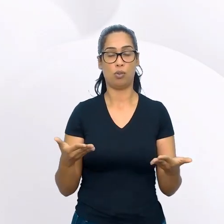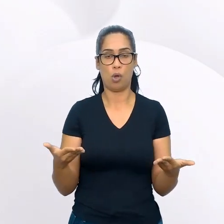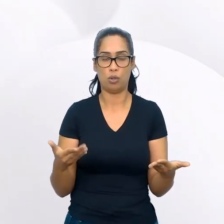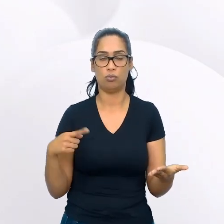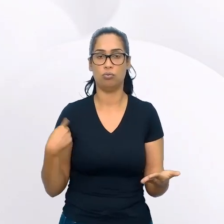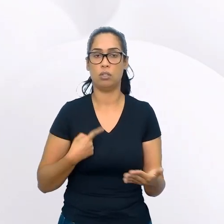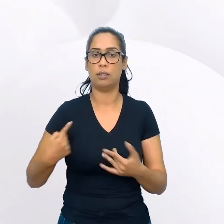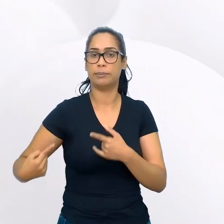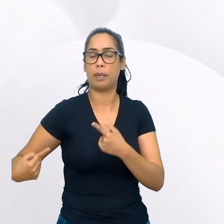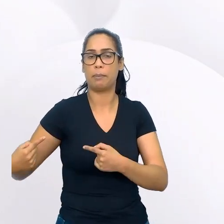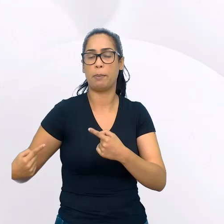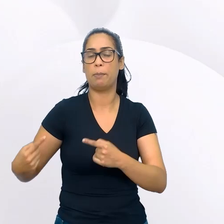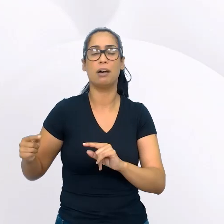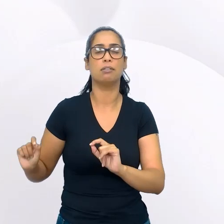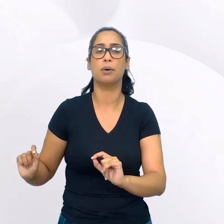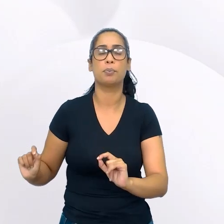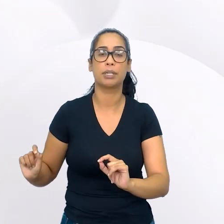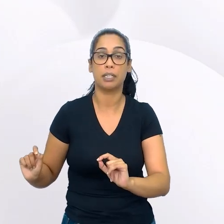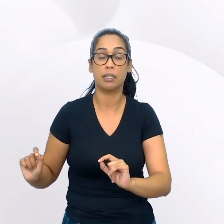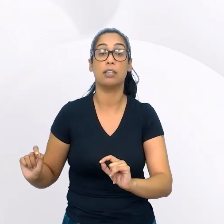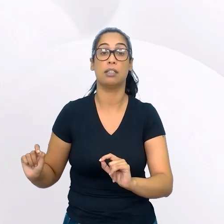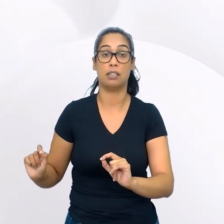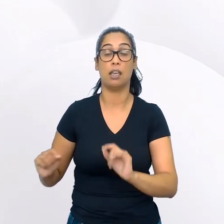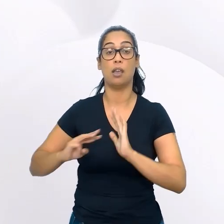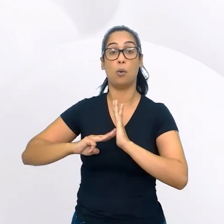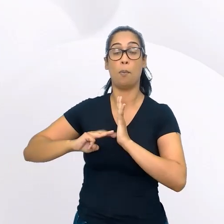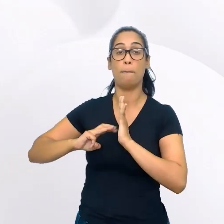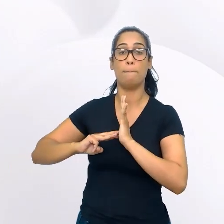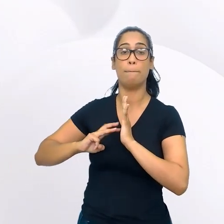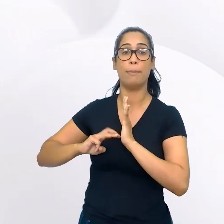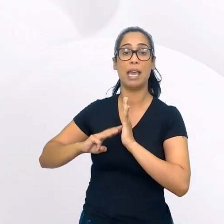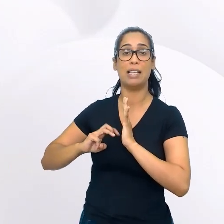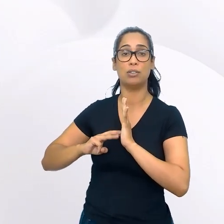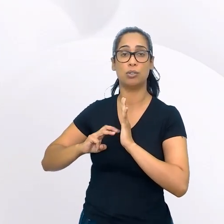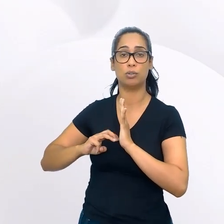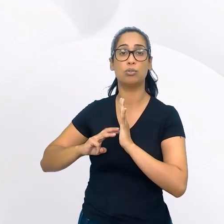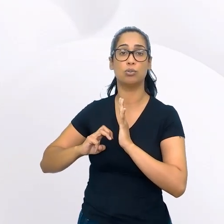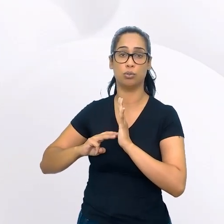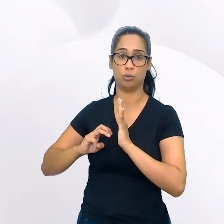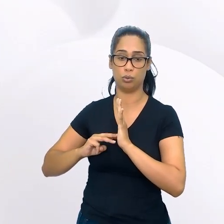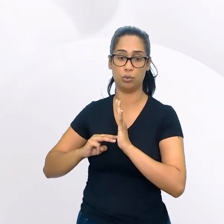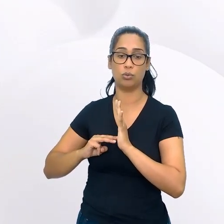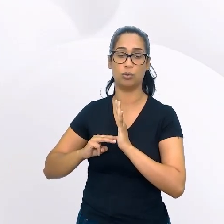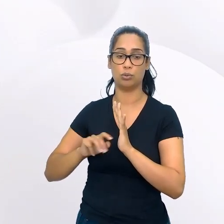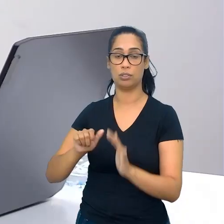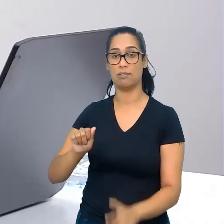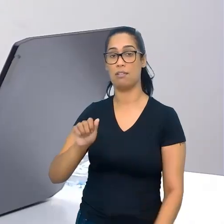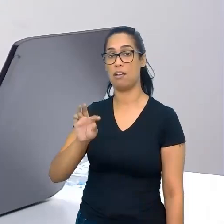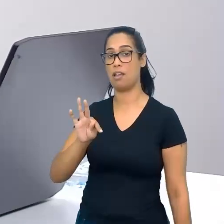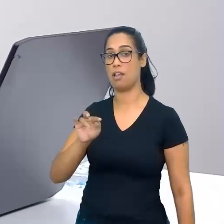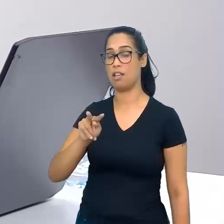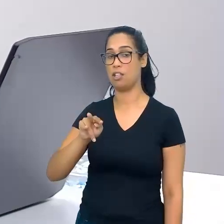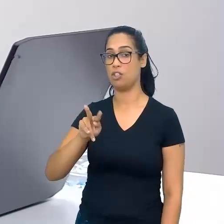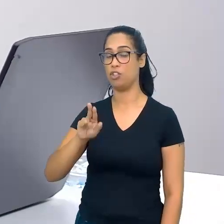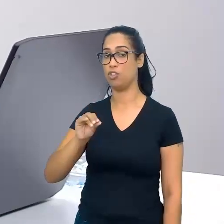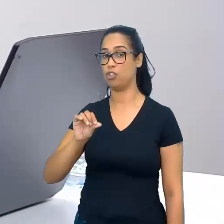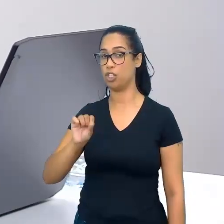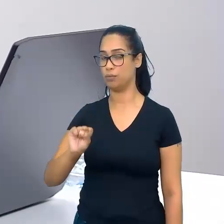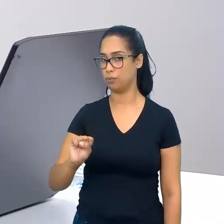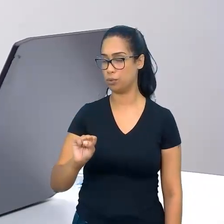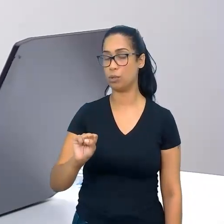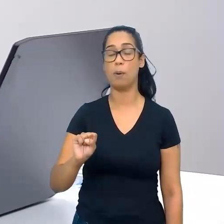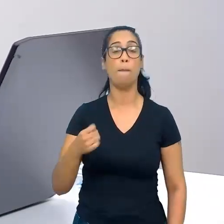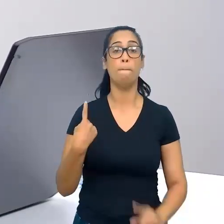se discute muito a questão das metodologias ativas para fazer com que o estudante